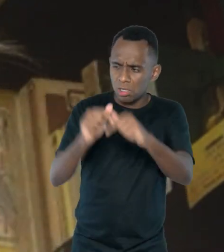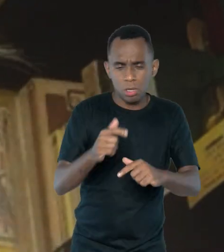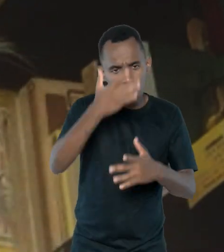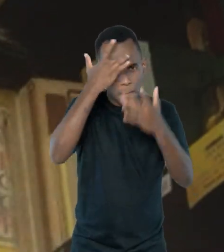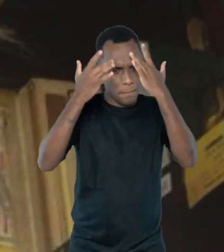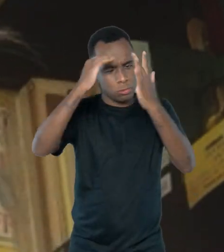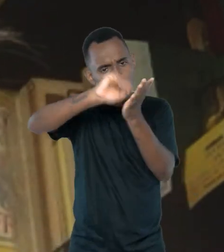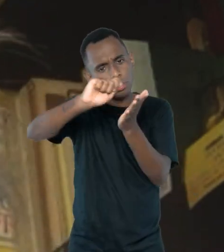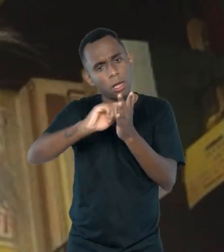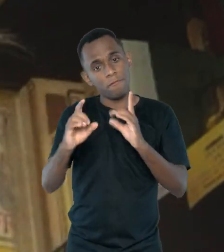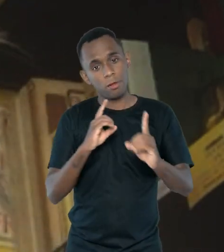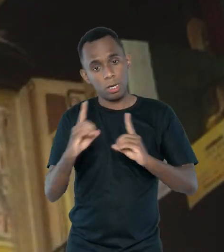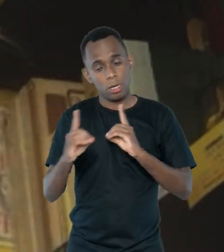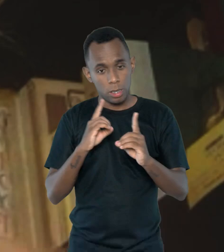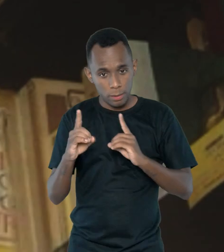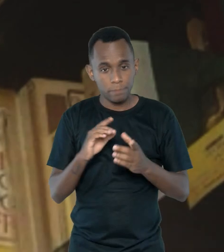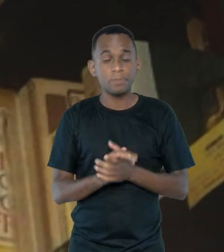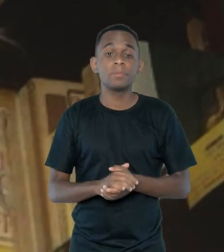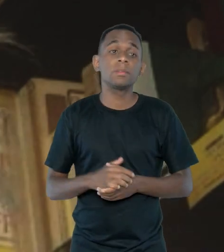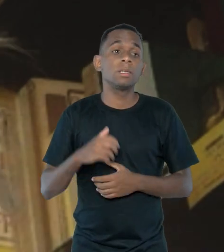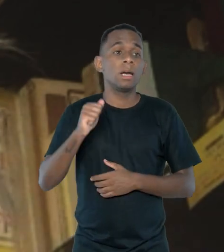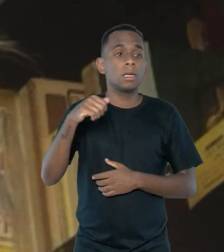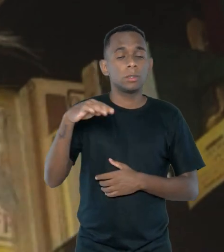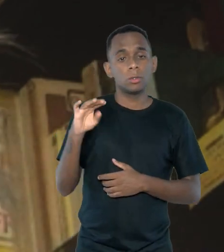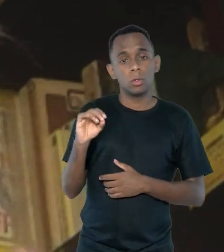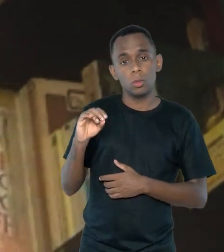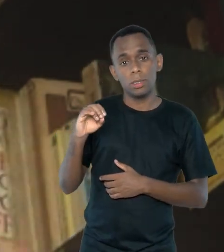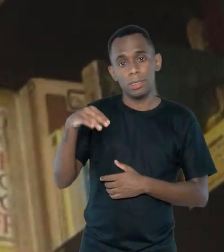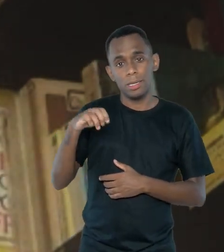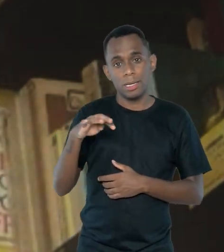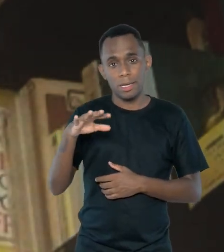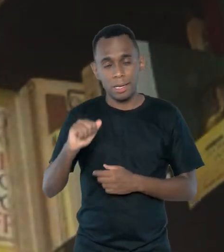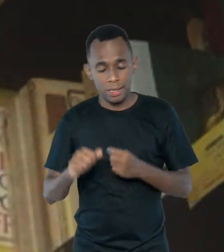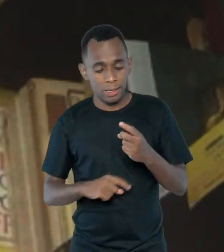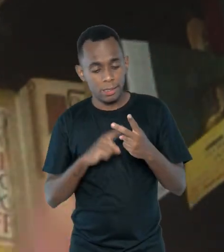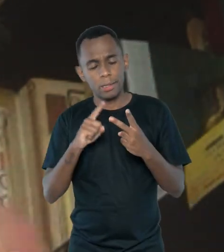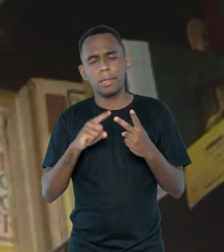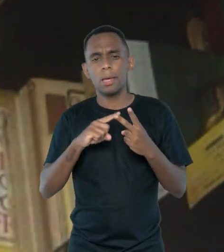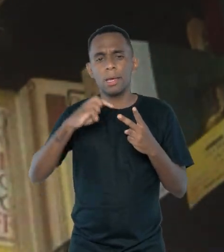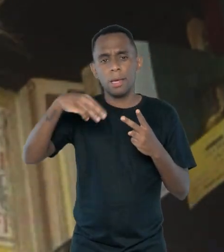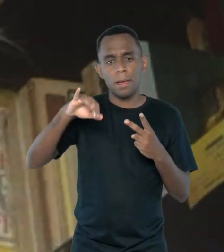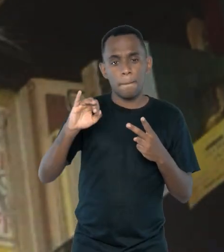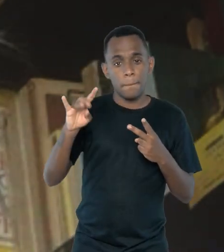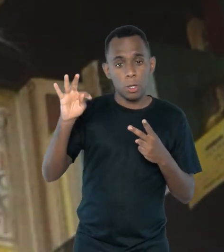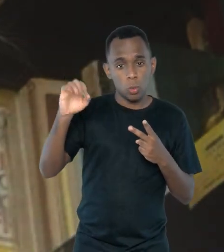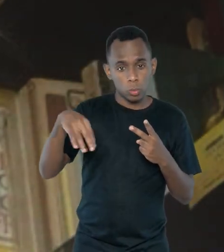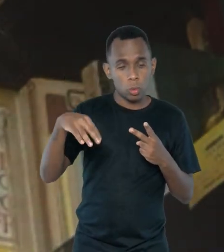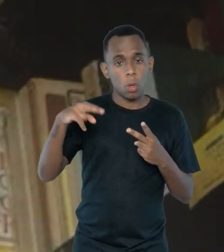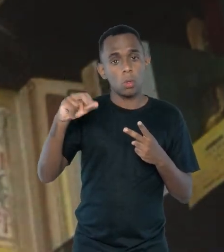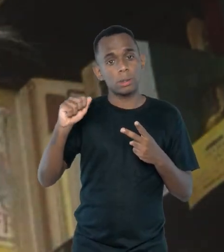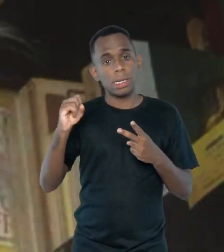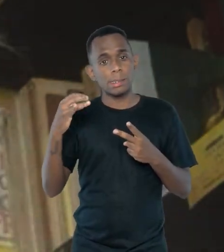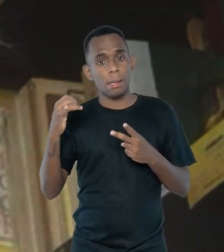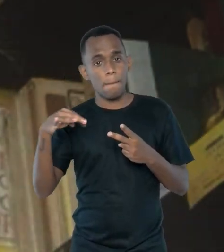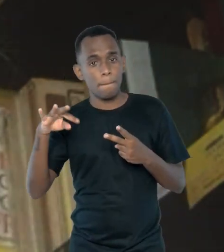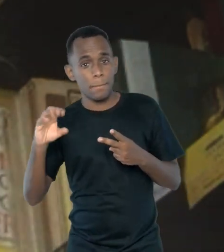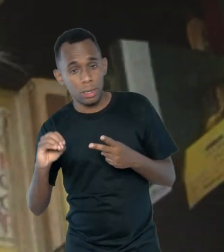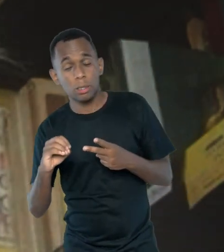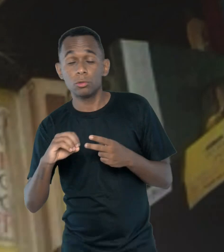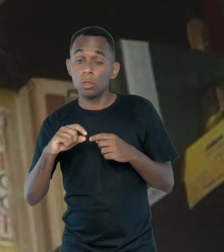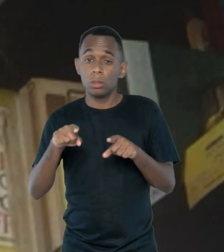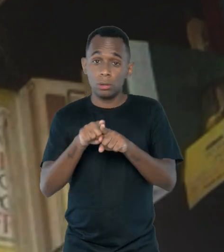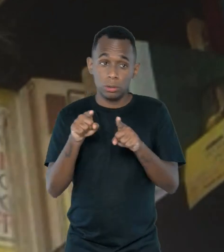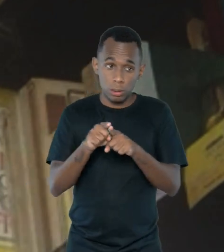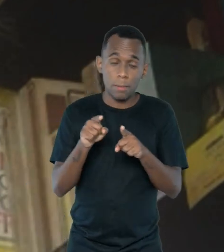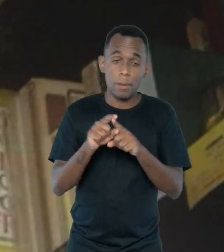livros didáticos. Tem Antonieta e o Bianchini, o professor Milton do Nascimento, e até fora